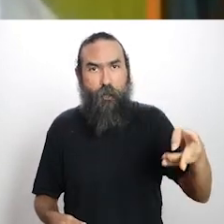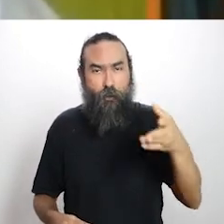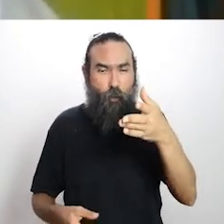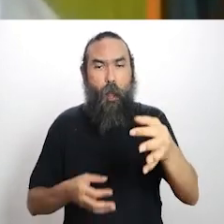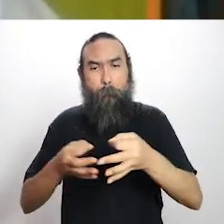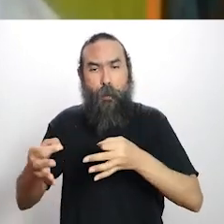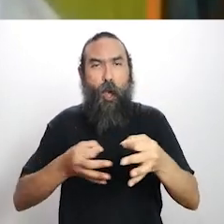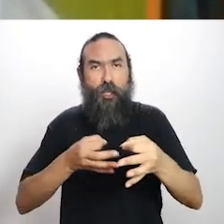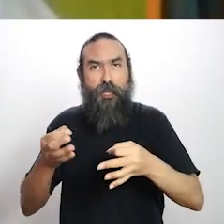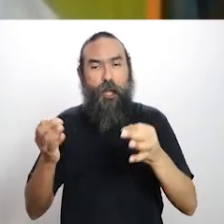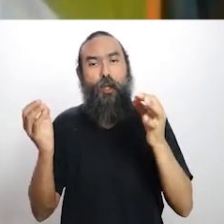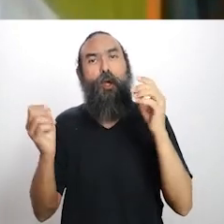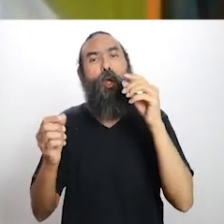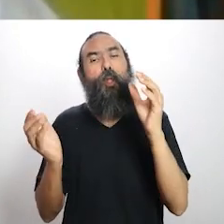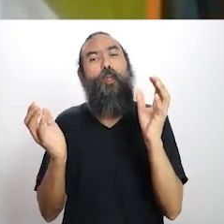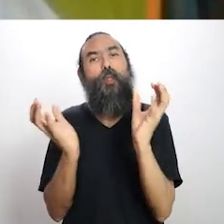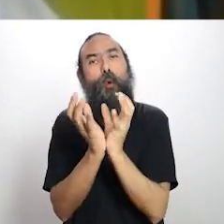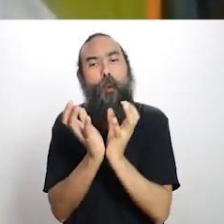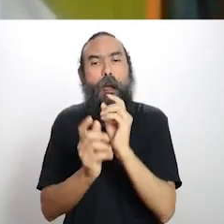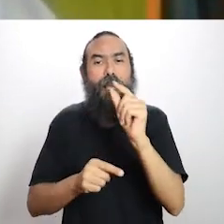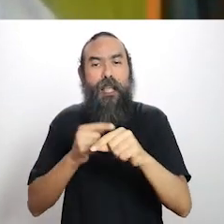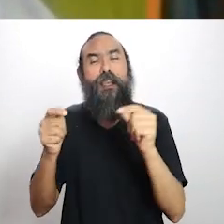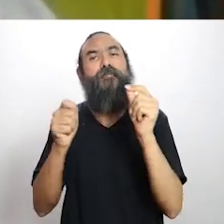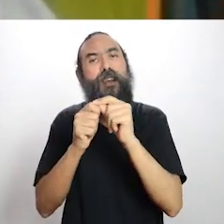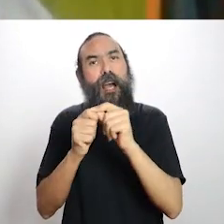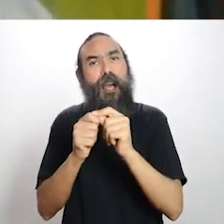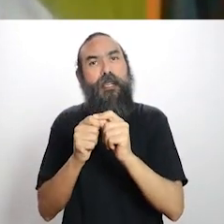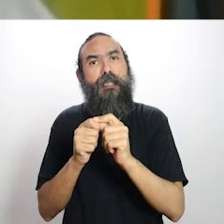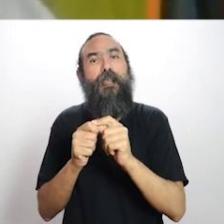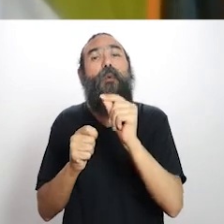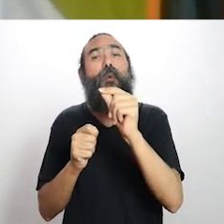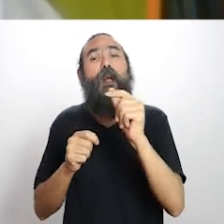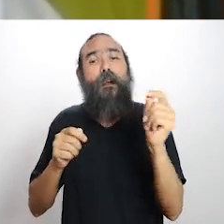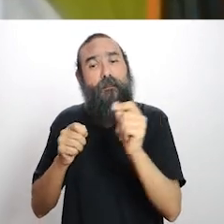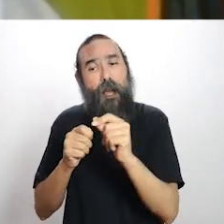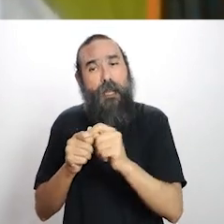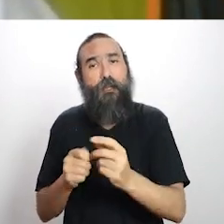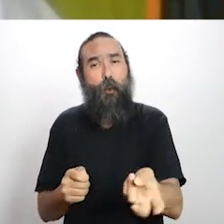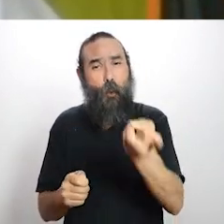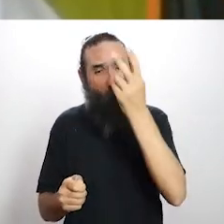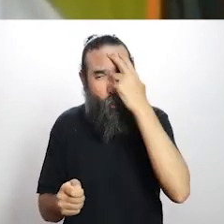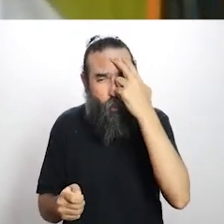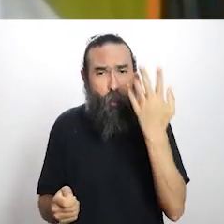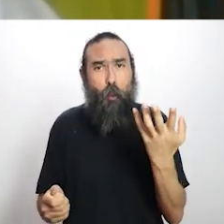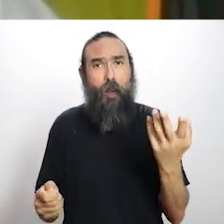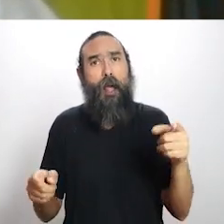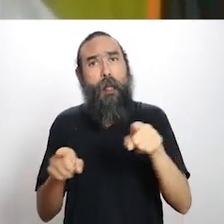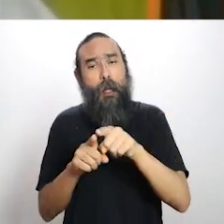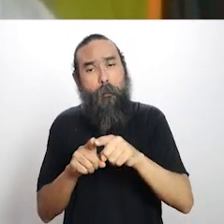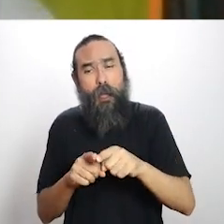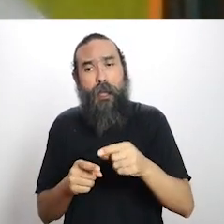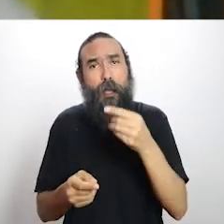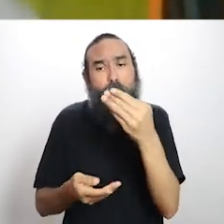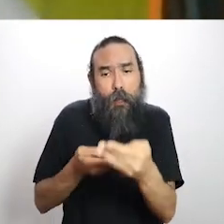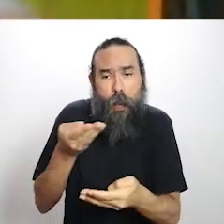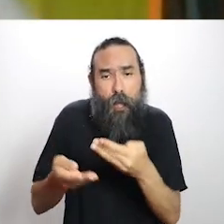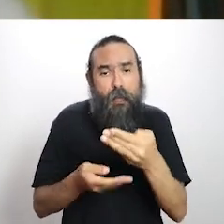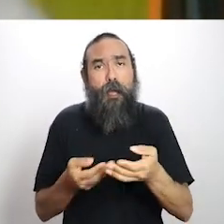Faz é uma turma que se encontra e que faz arte, faz cultura, trata sobre o meio ambiente. Mas a gente